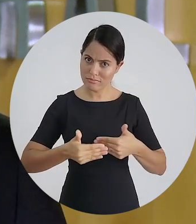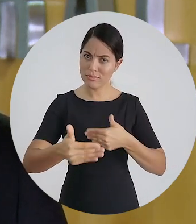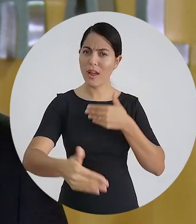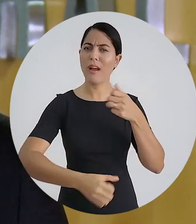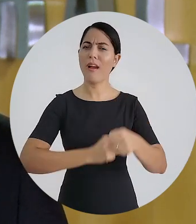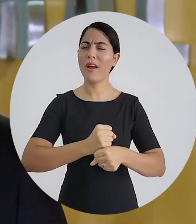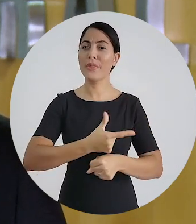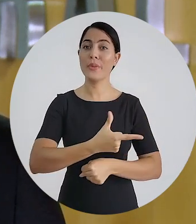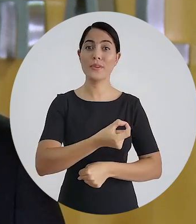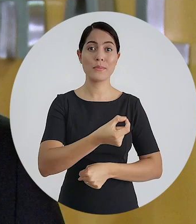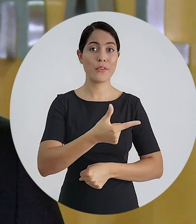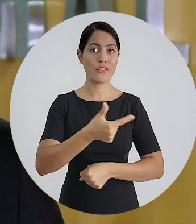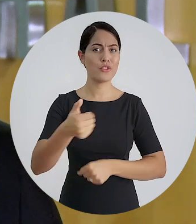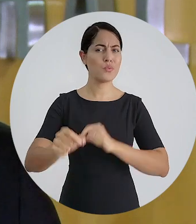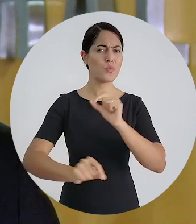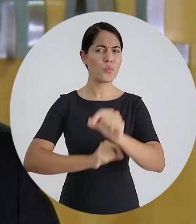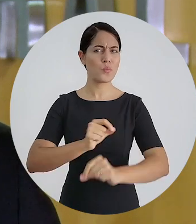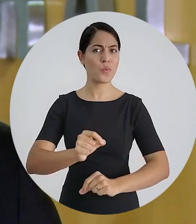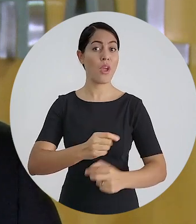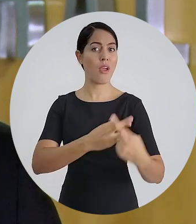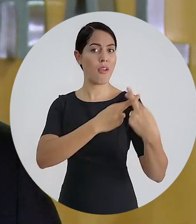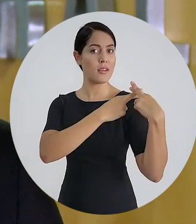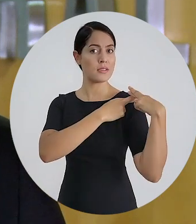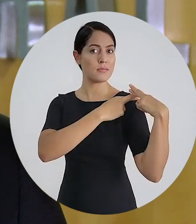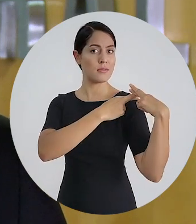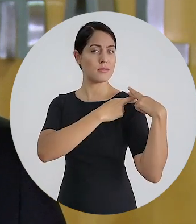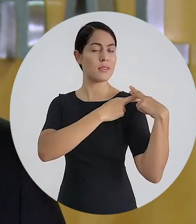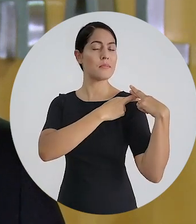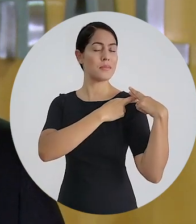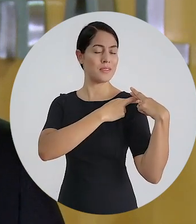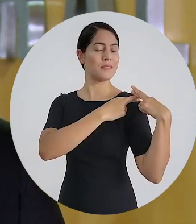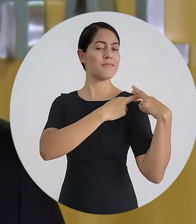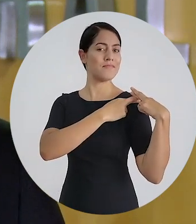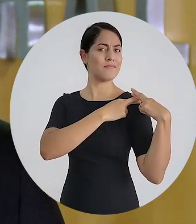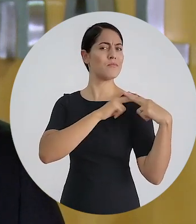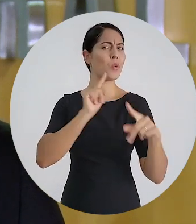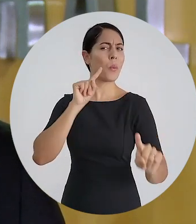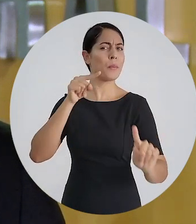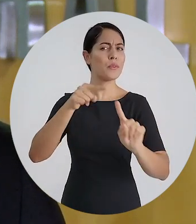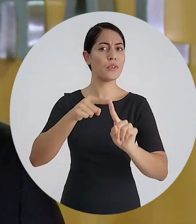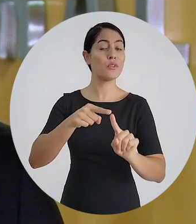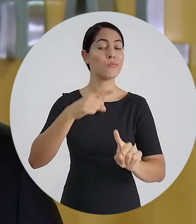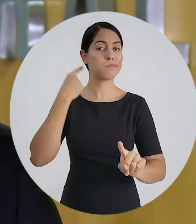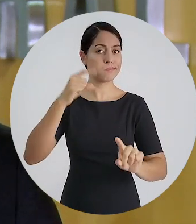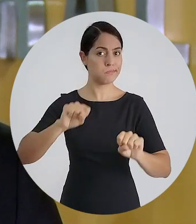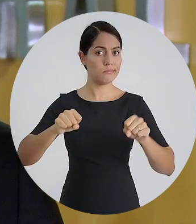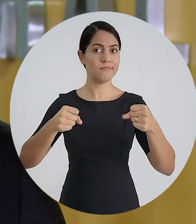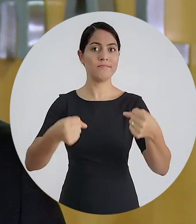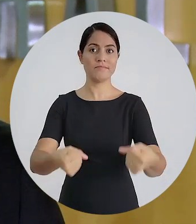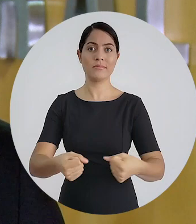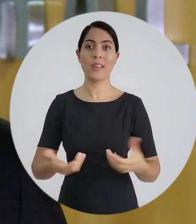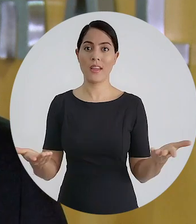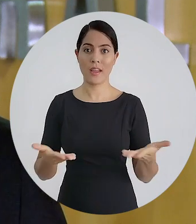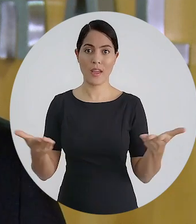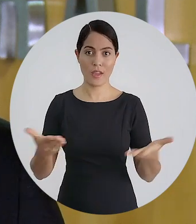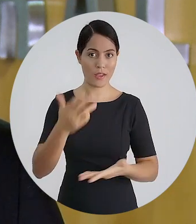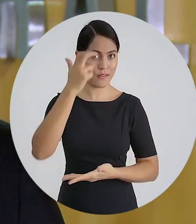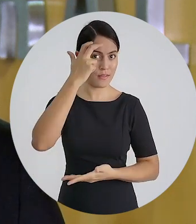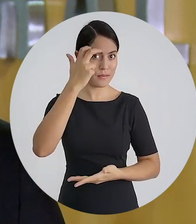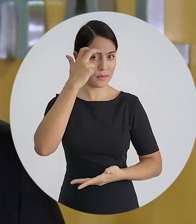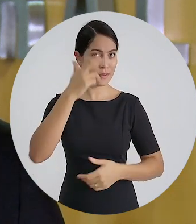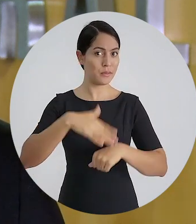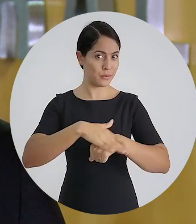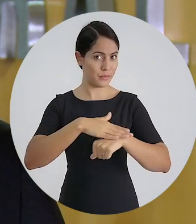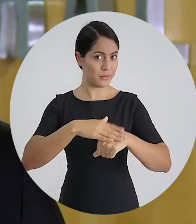e responsabilidade em prol da advocacia. Sobre o assunto, nós conversamos com o presidente da OAB Nacional, Felipe